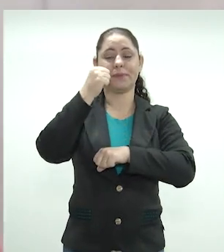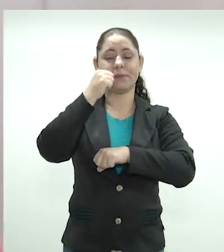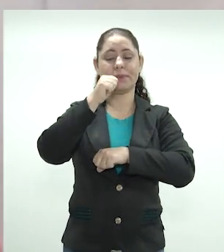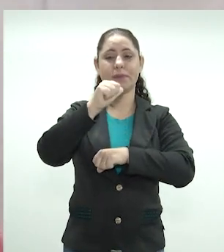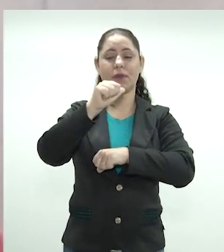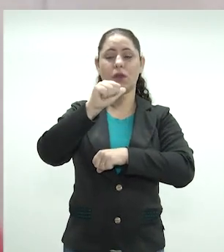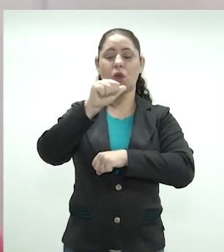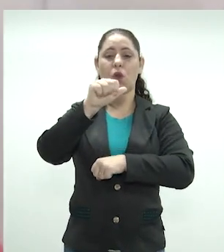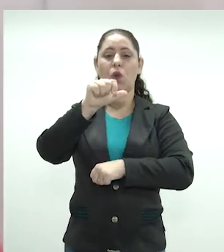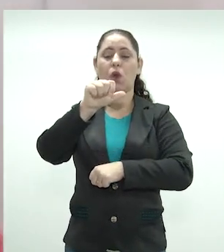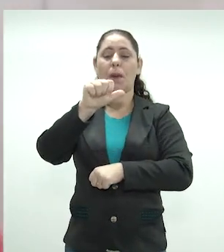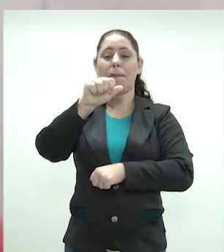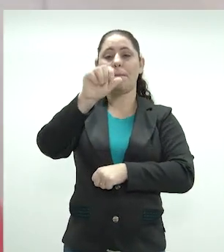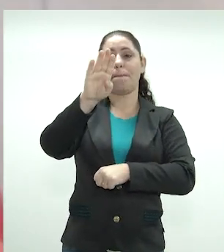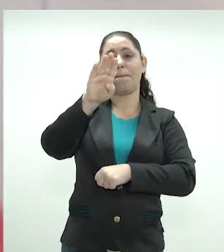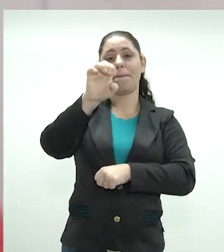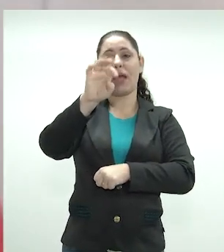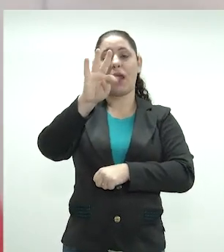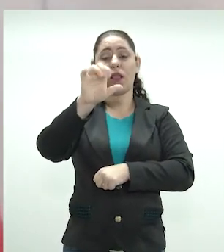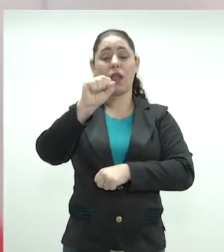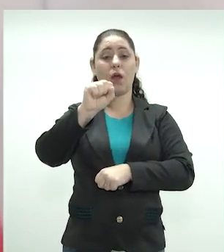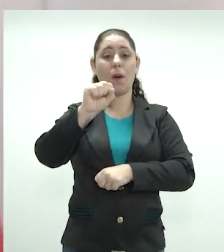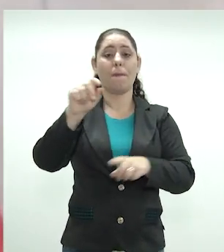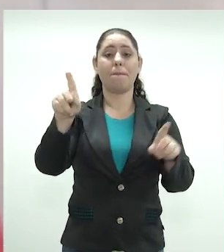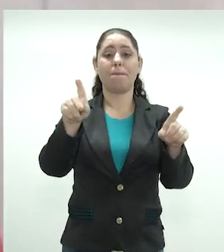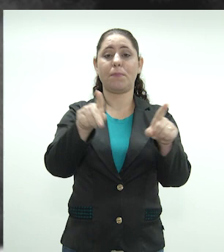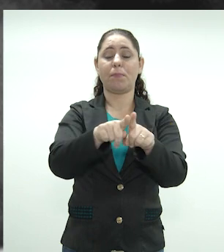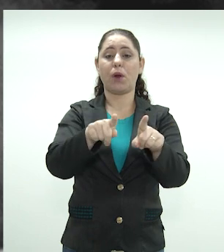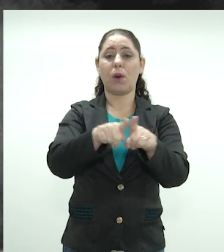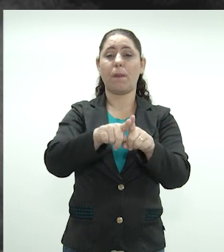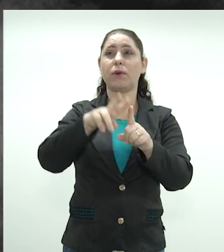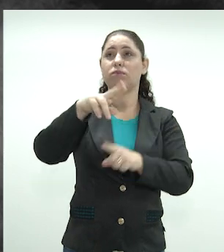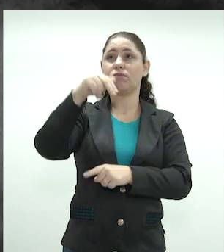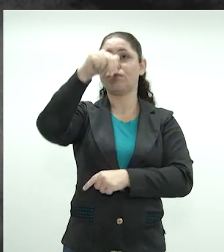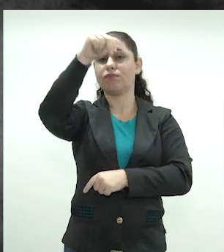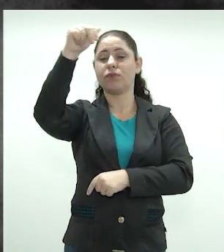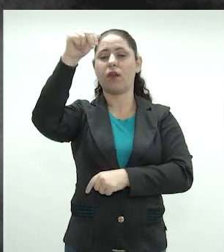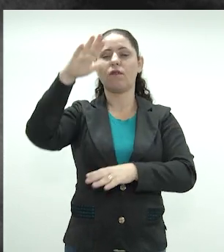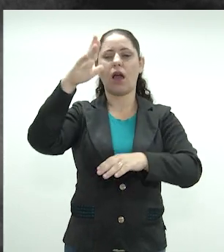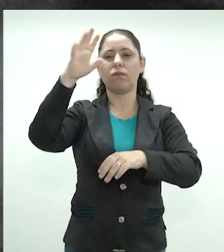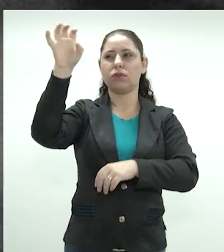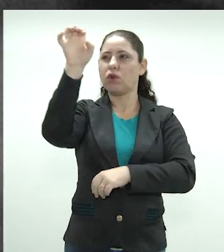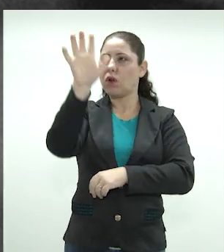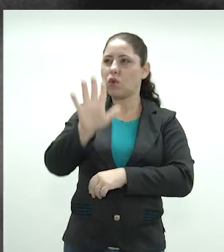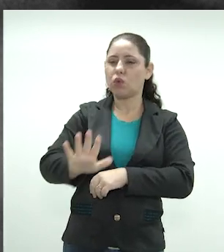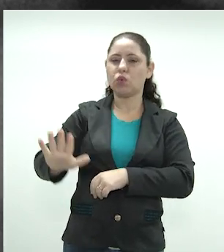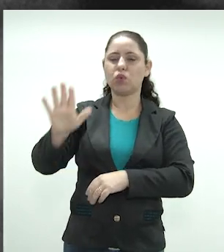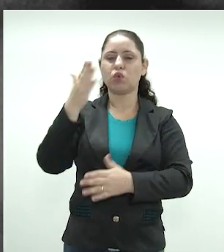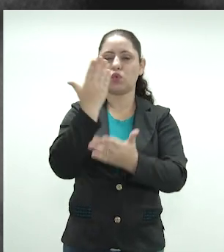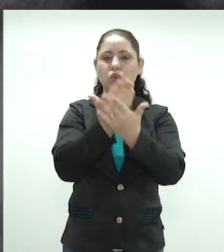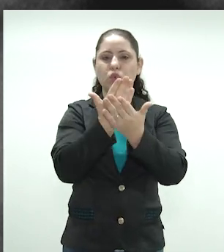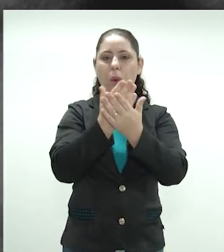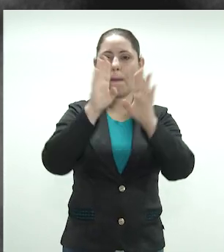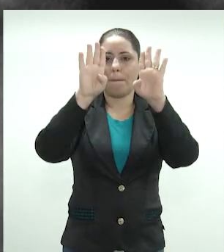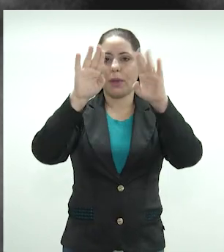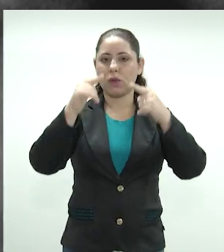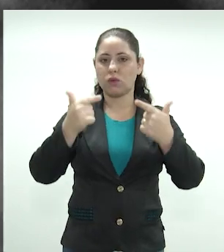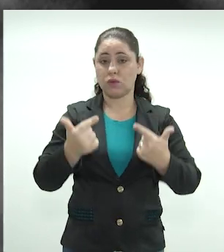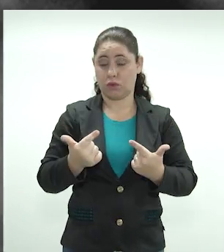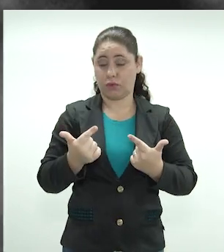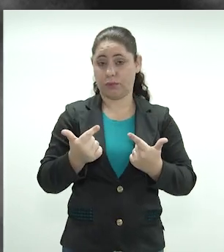Berta Lutz. Berta Lutz era uma mulher do Rio Grande do Norte. Ela foi para a Europa, ela foi para a França, onde ela estudou biologia.